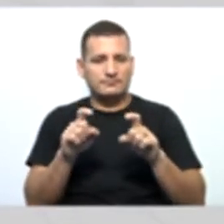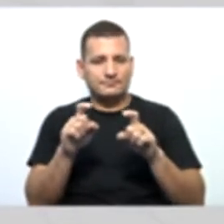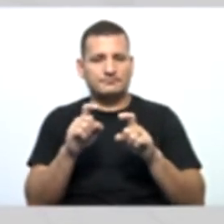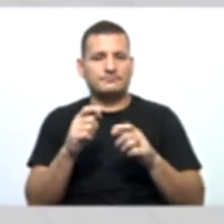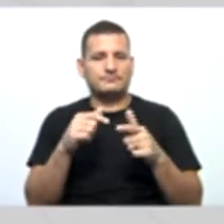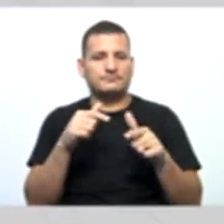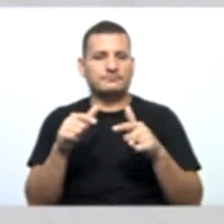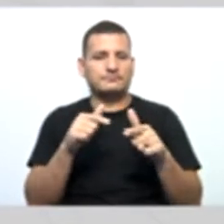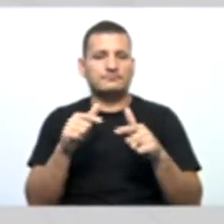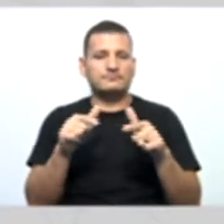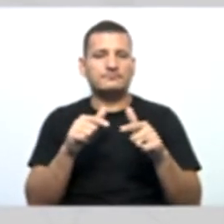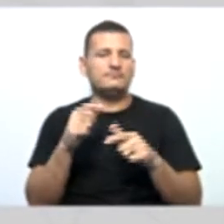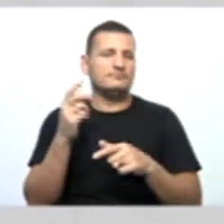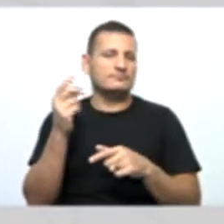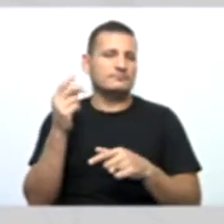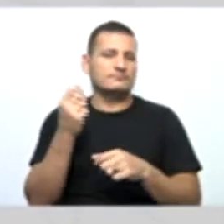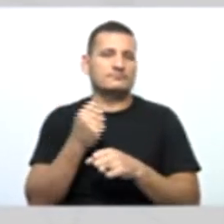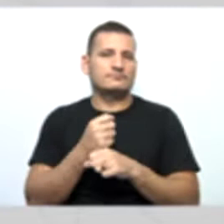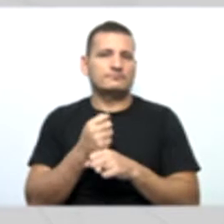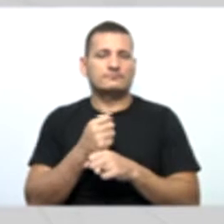desde 2007,